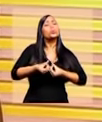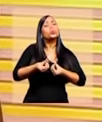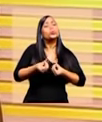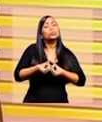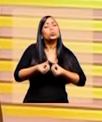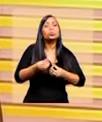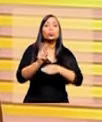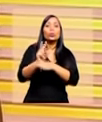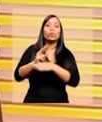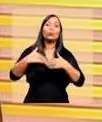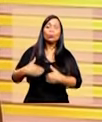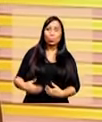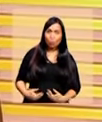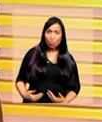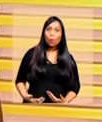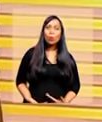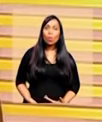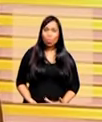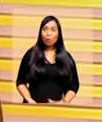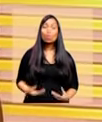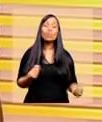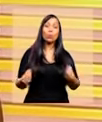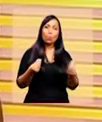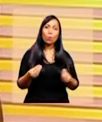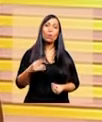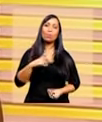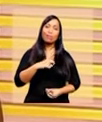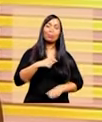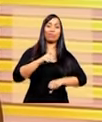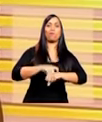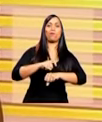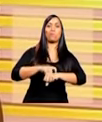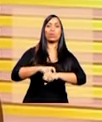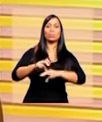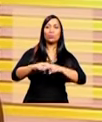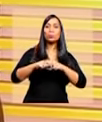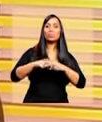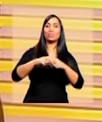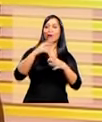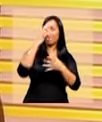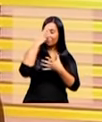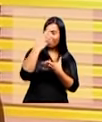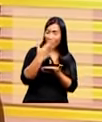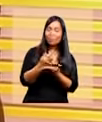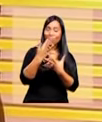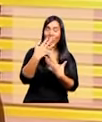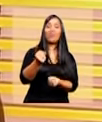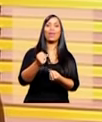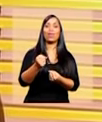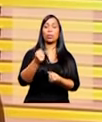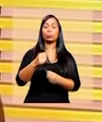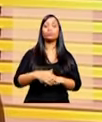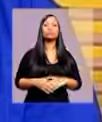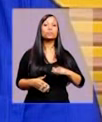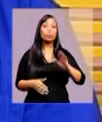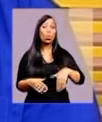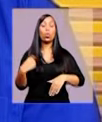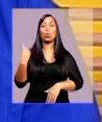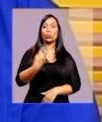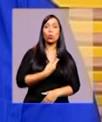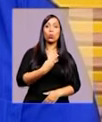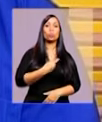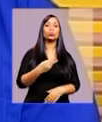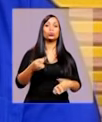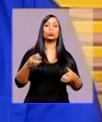é que o budismo vê a questão do cuidado com o corpo? Isso também passa em algum momento pela fé do budista? Como é que é essa questão?